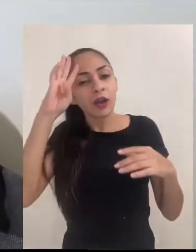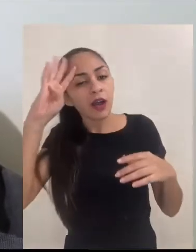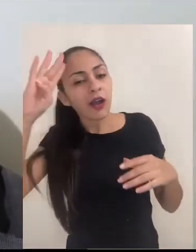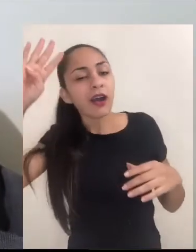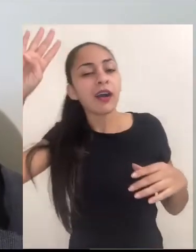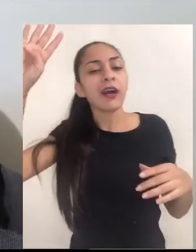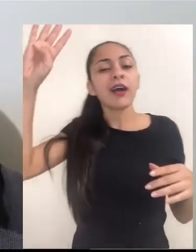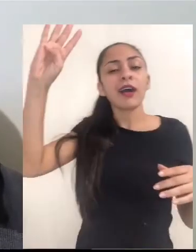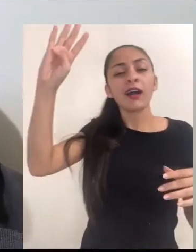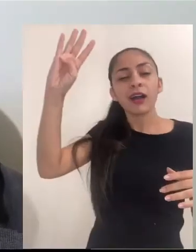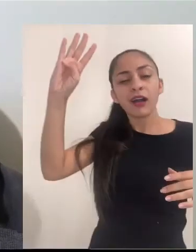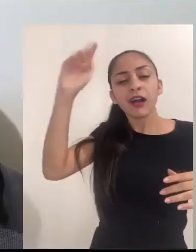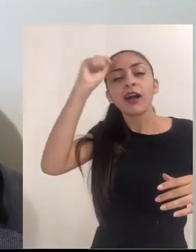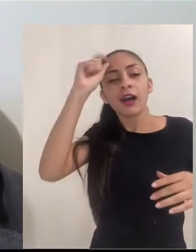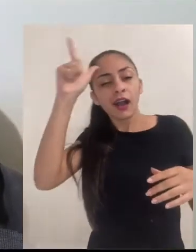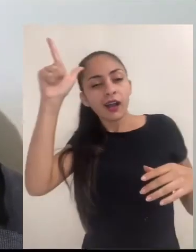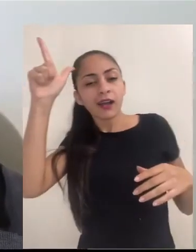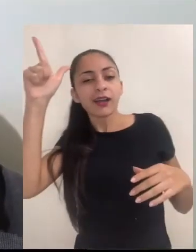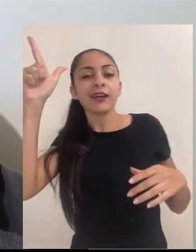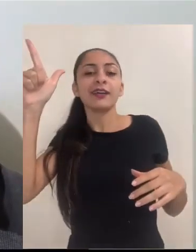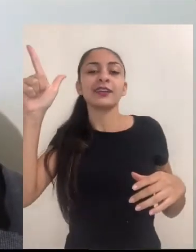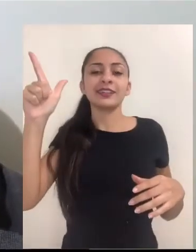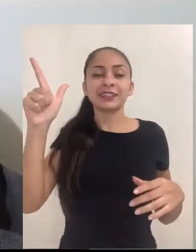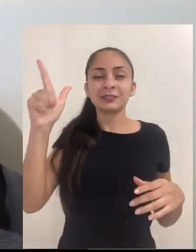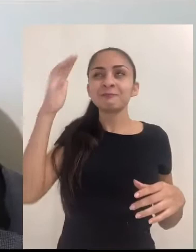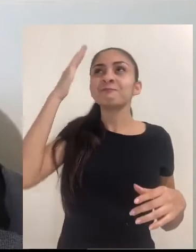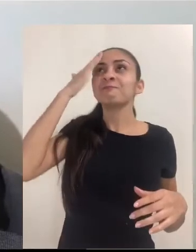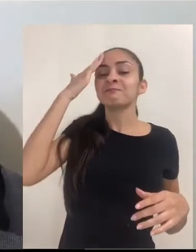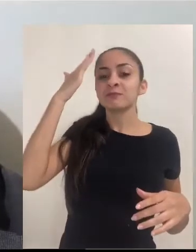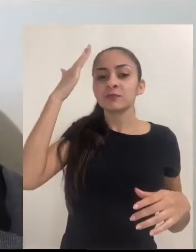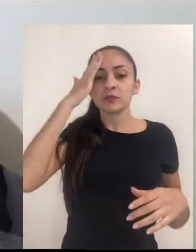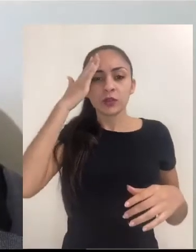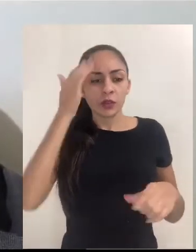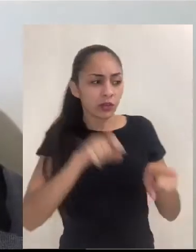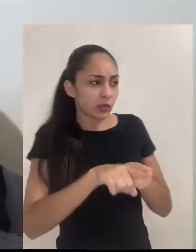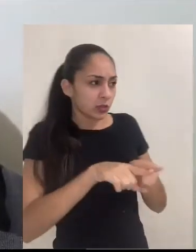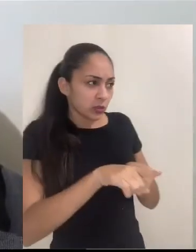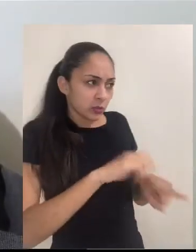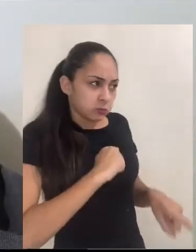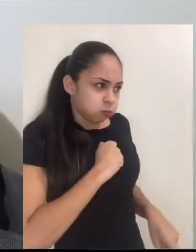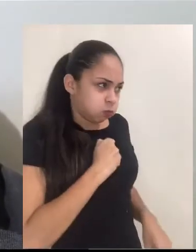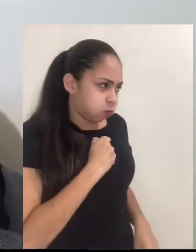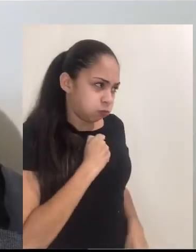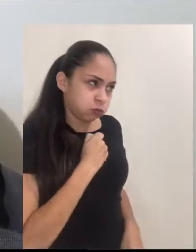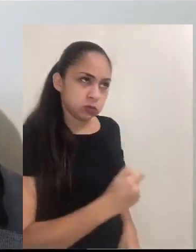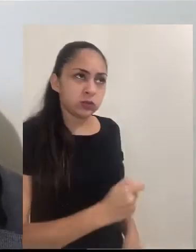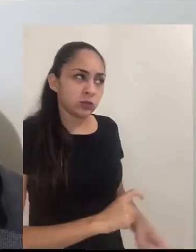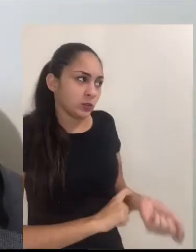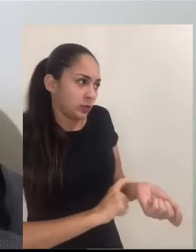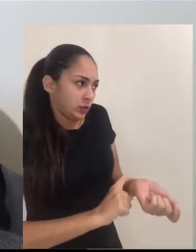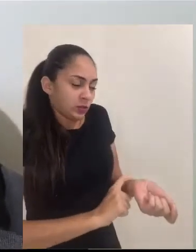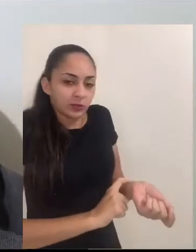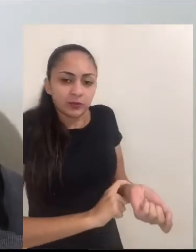você idealiza. Note que José sonhou e seus irmãos o odiaram por causa disso. Mas José, ele